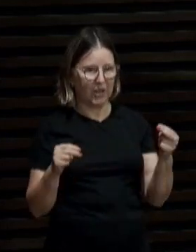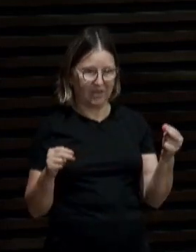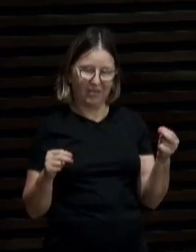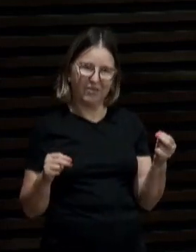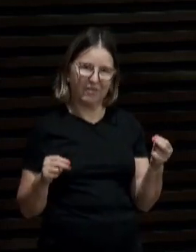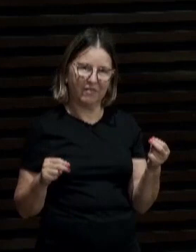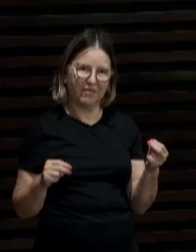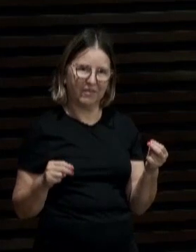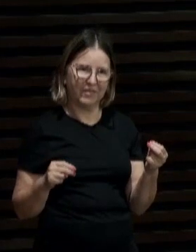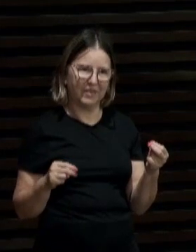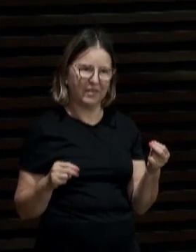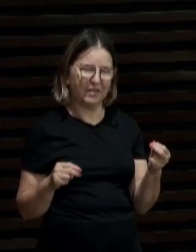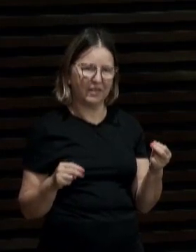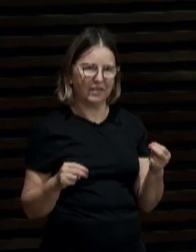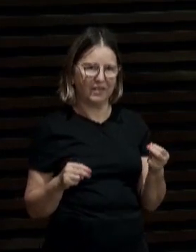nos dedicar a ela.